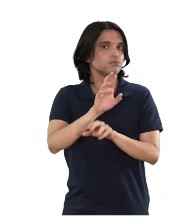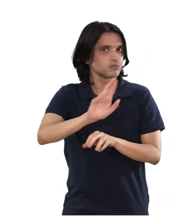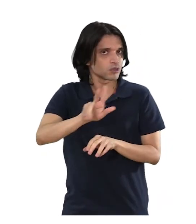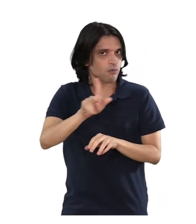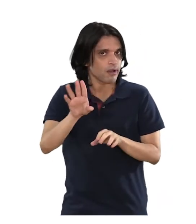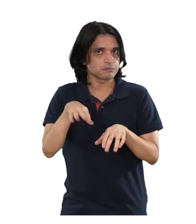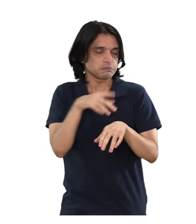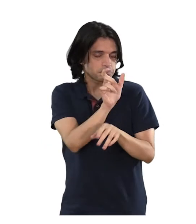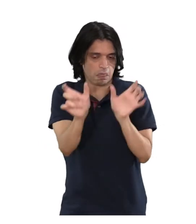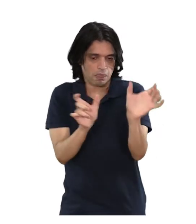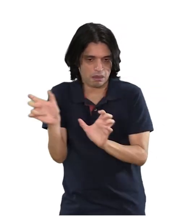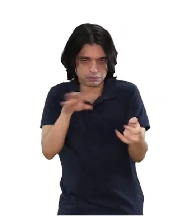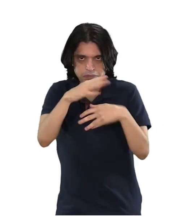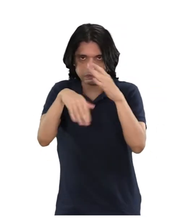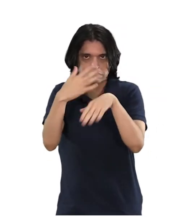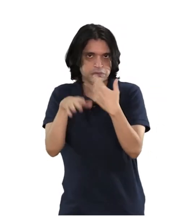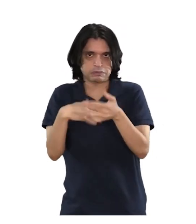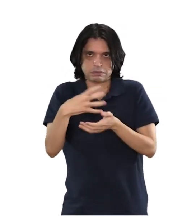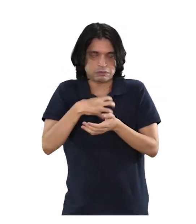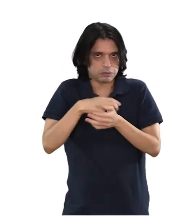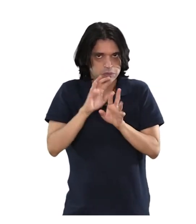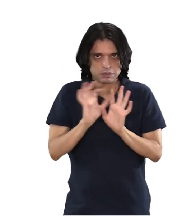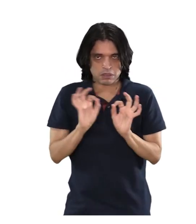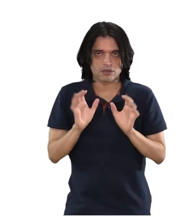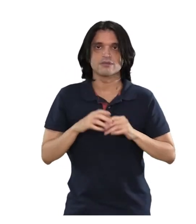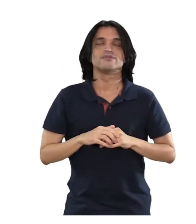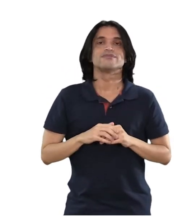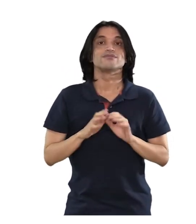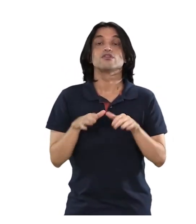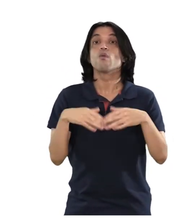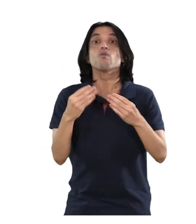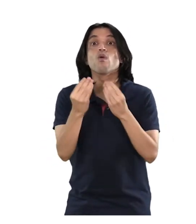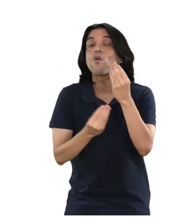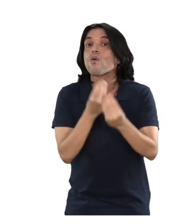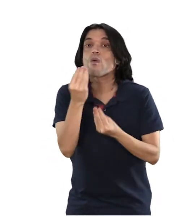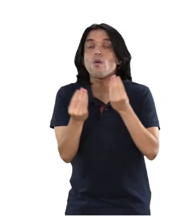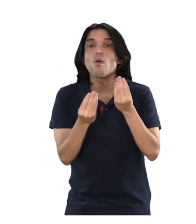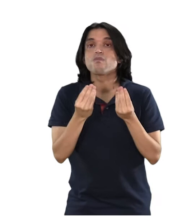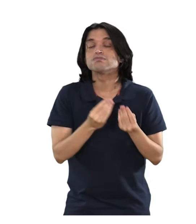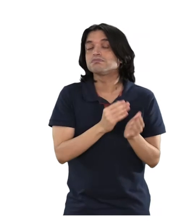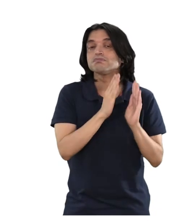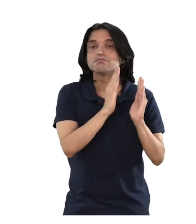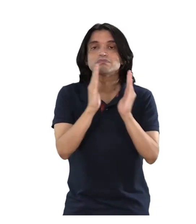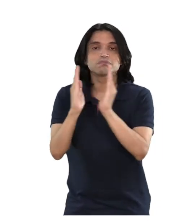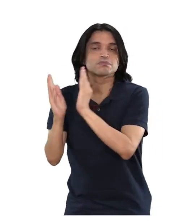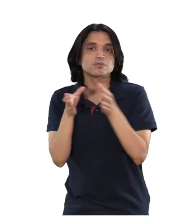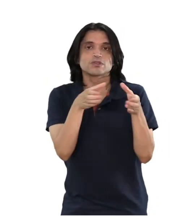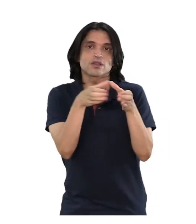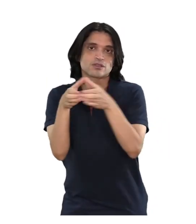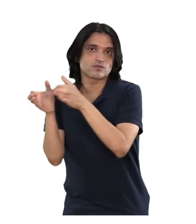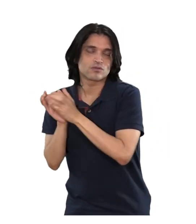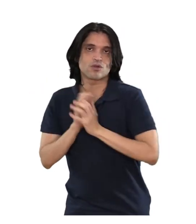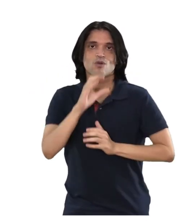podemos classificar essas conjunções? Coordenativas, que ligam palavras ou orações do mesmo valor sintático,